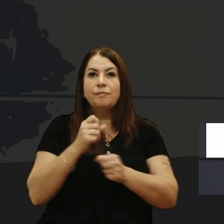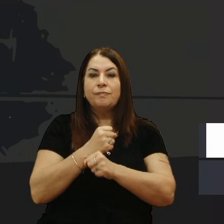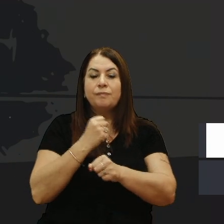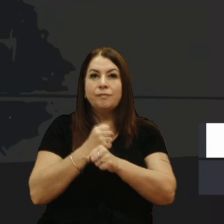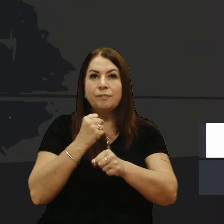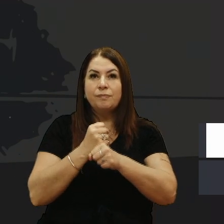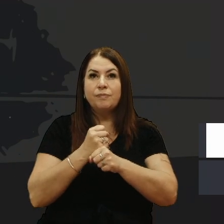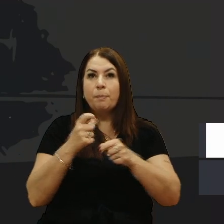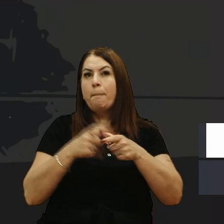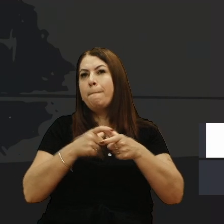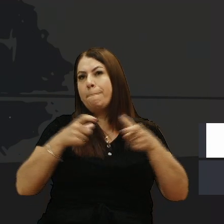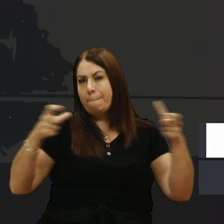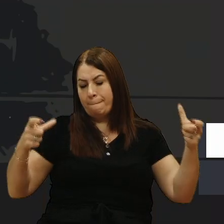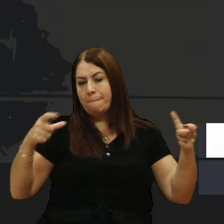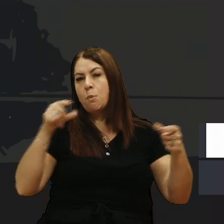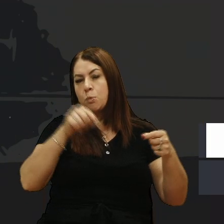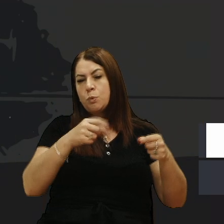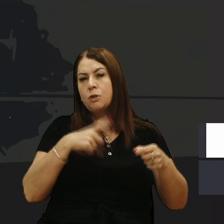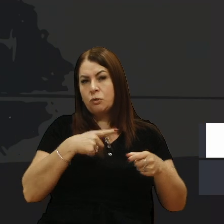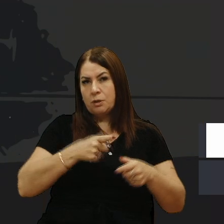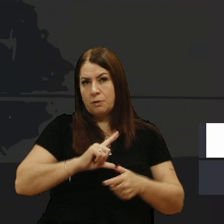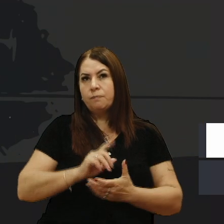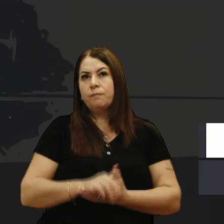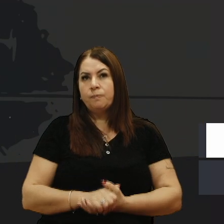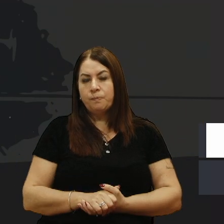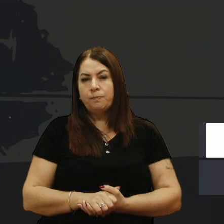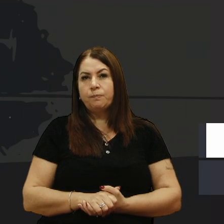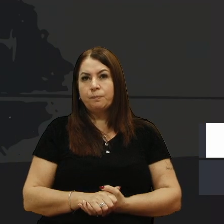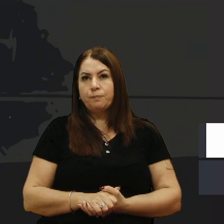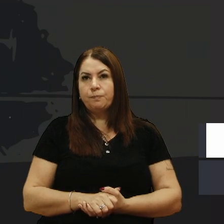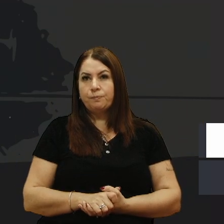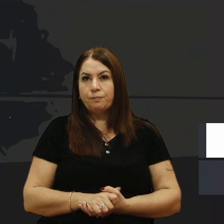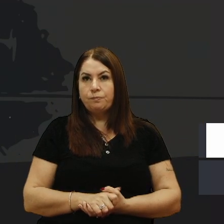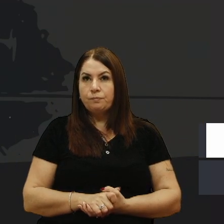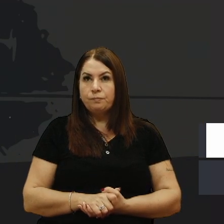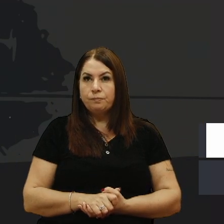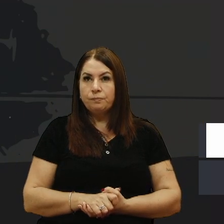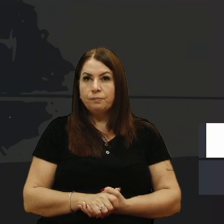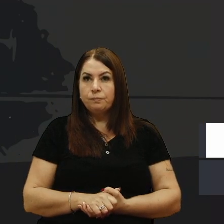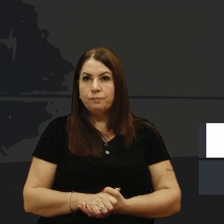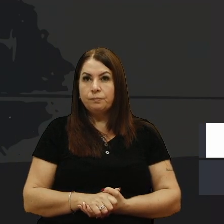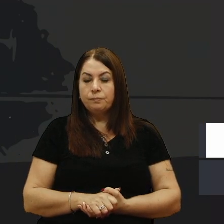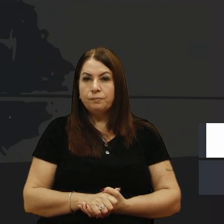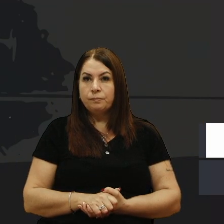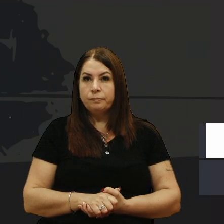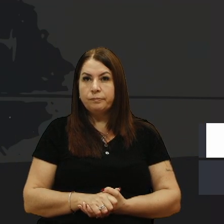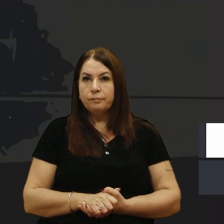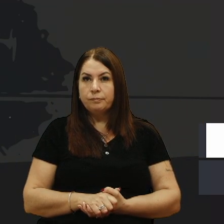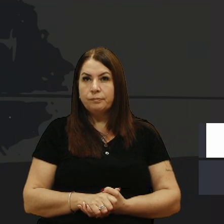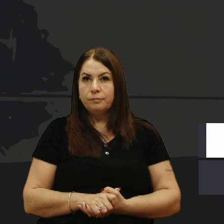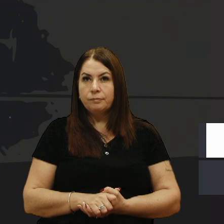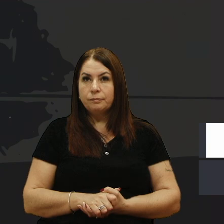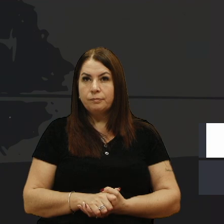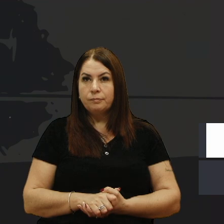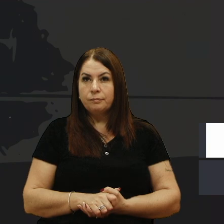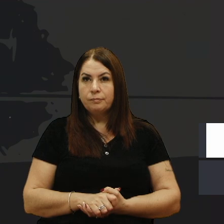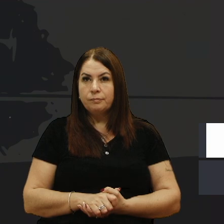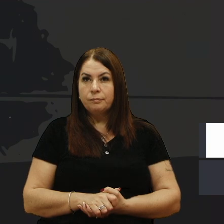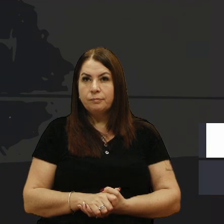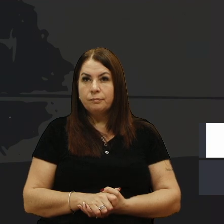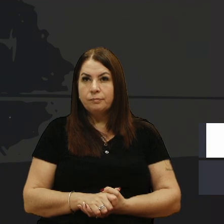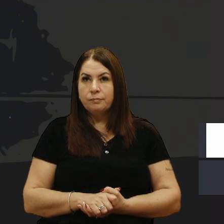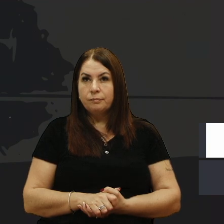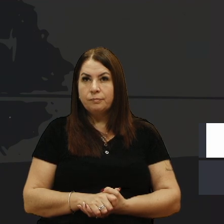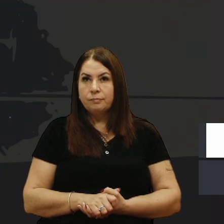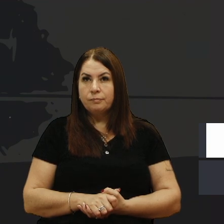ser de uma dimensão muito maior do que o que existia ali. Pode passar. Ele vai ser... Volta um pouquinho. Volta.